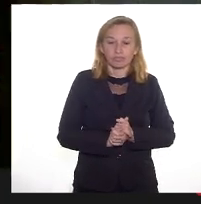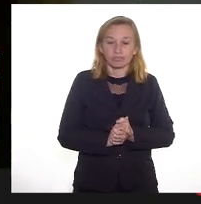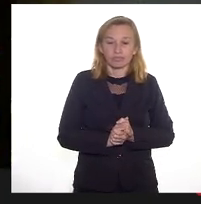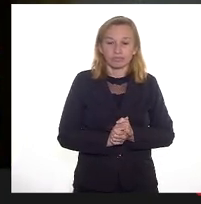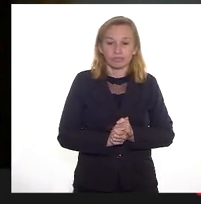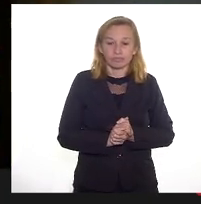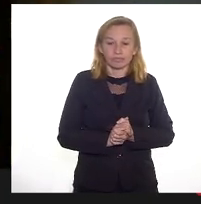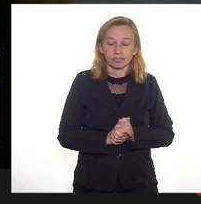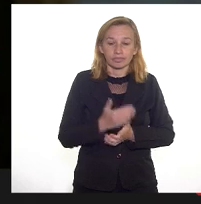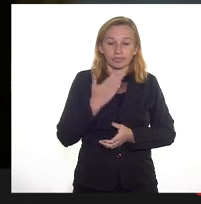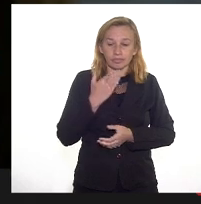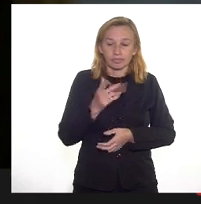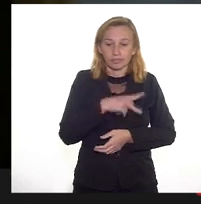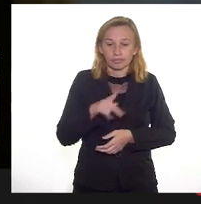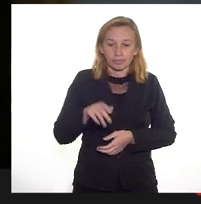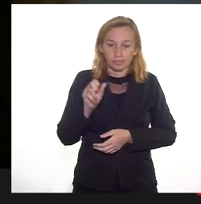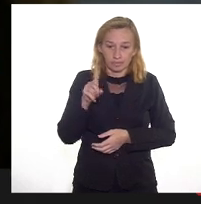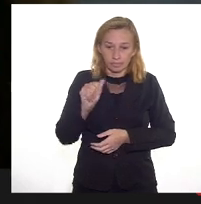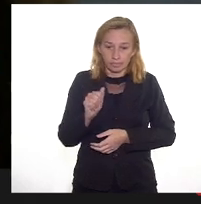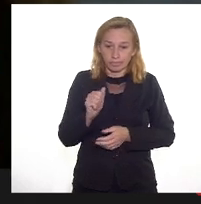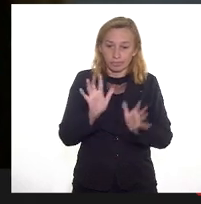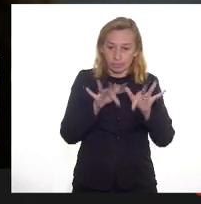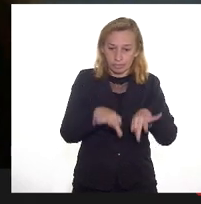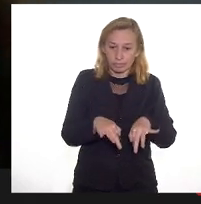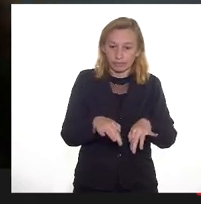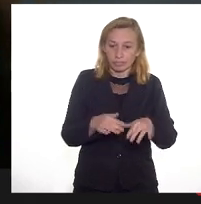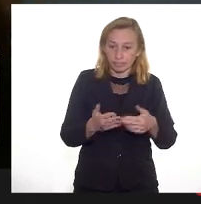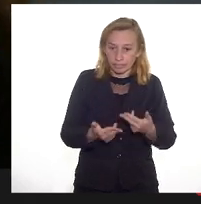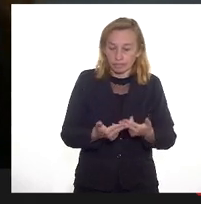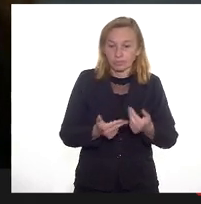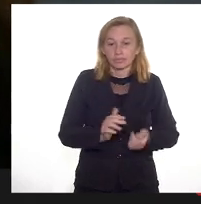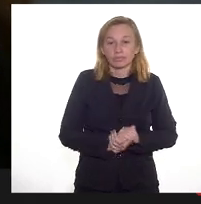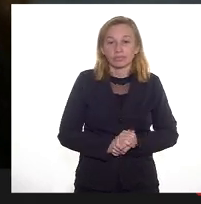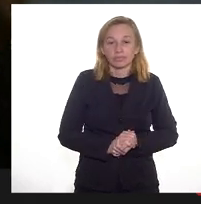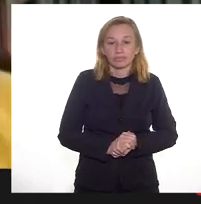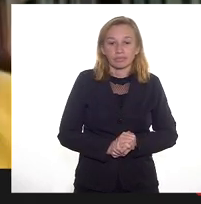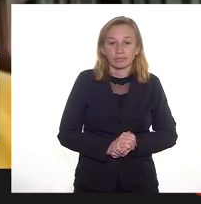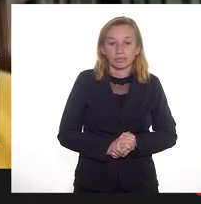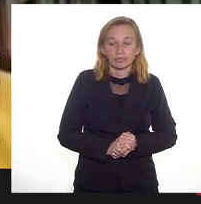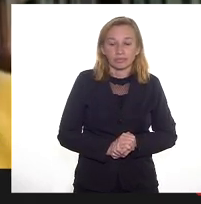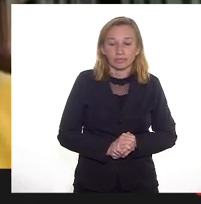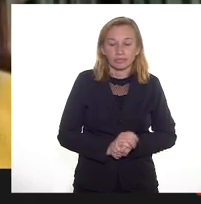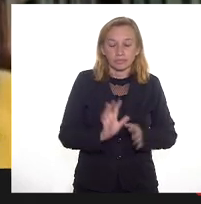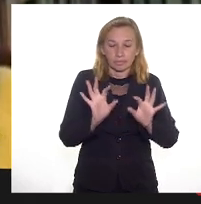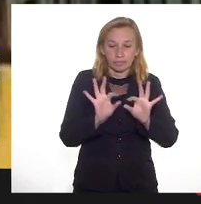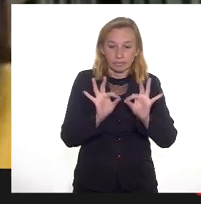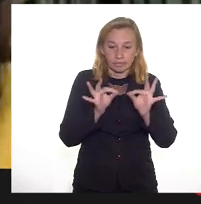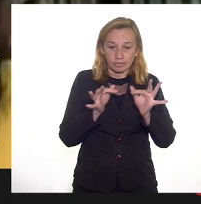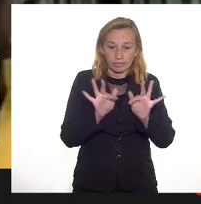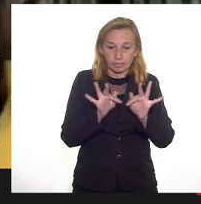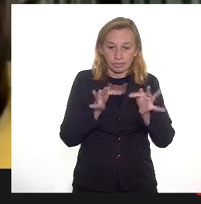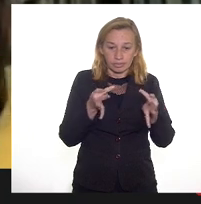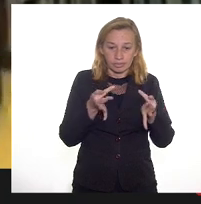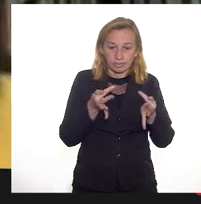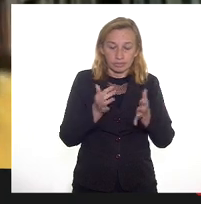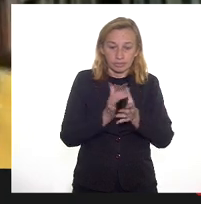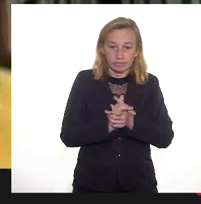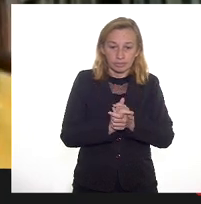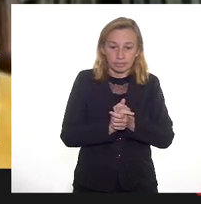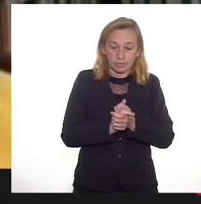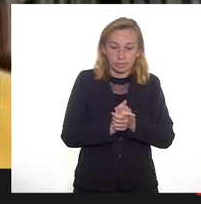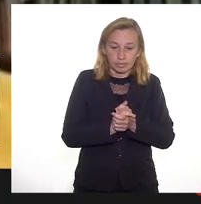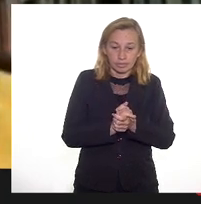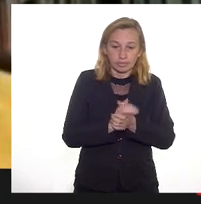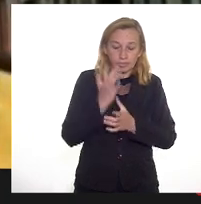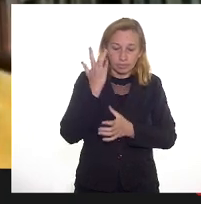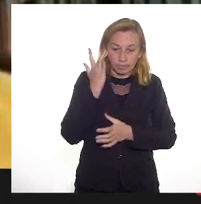Pedir para a professora Lana encerrar, por favor. Sim, e um detalhe também, que